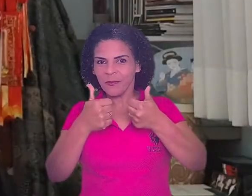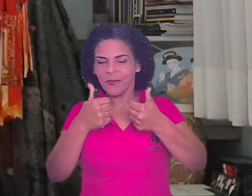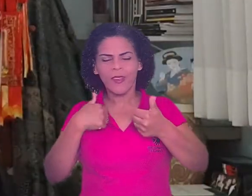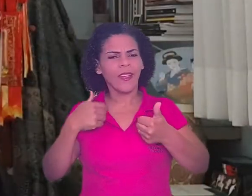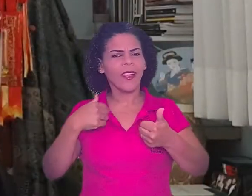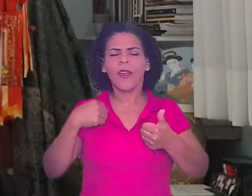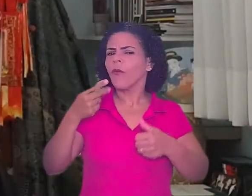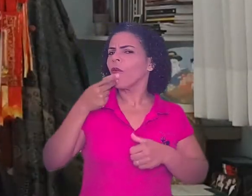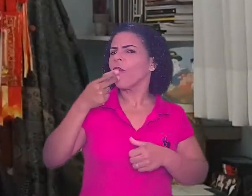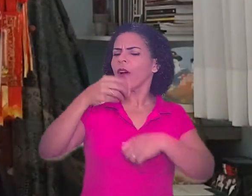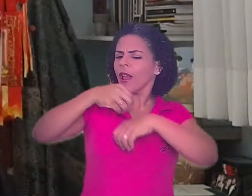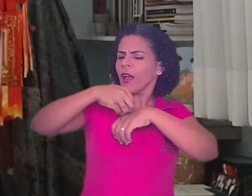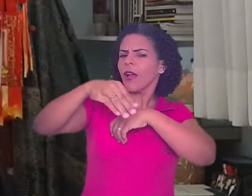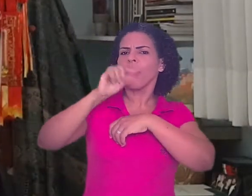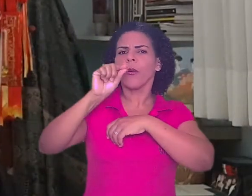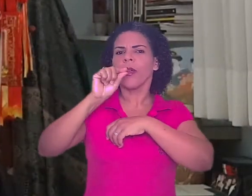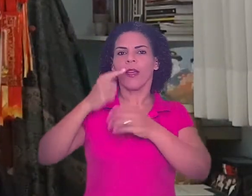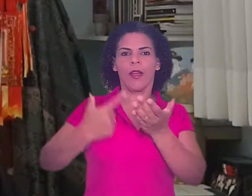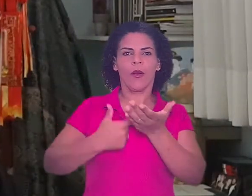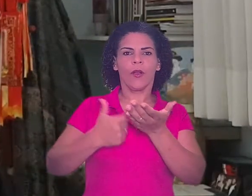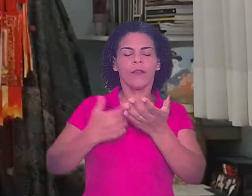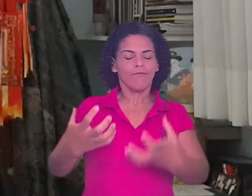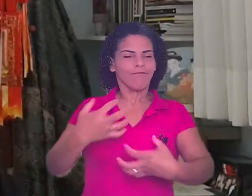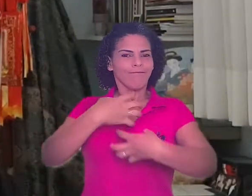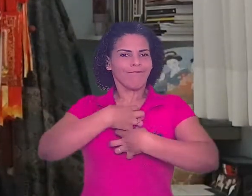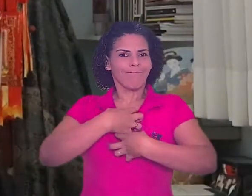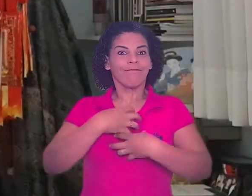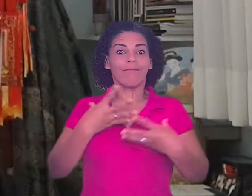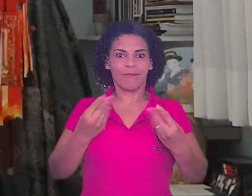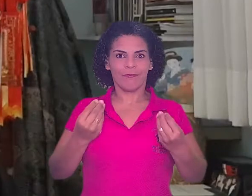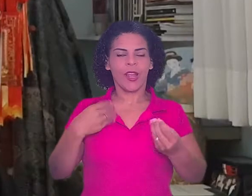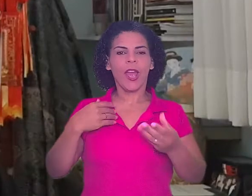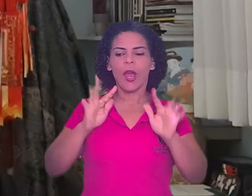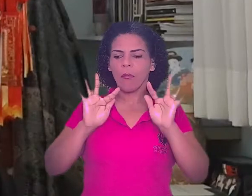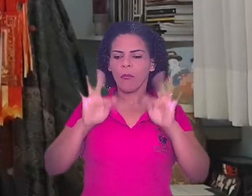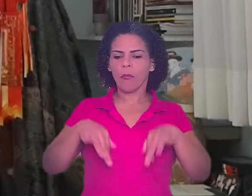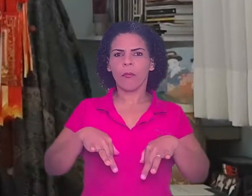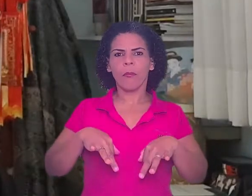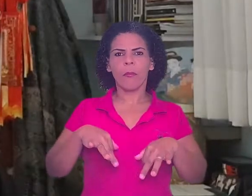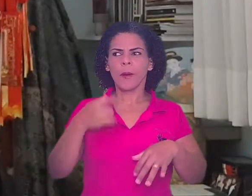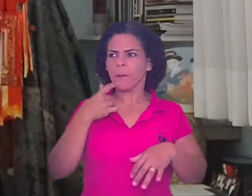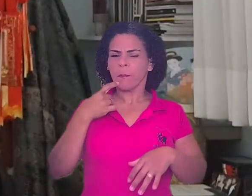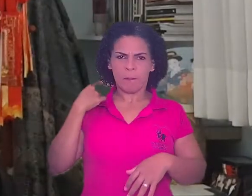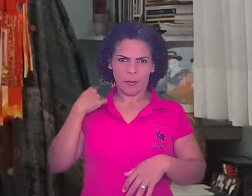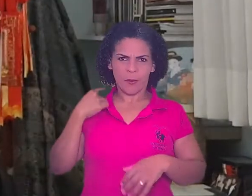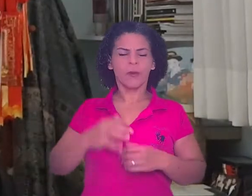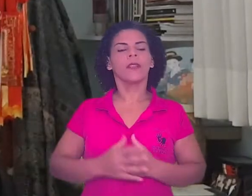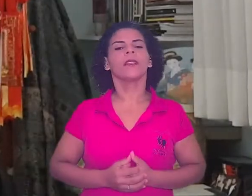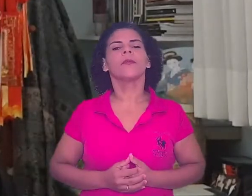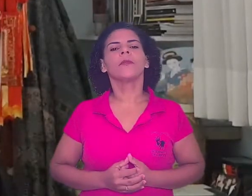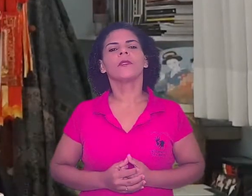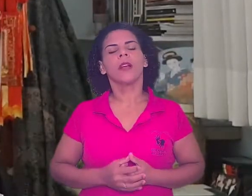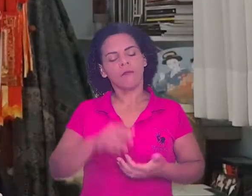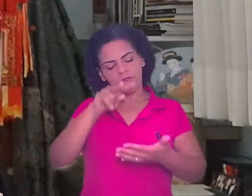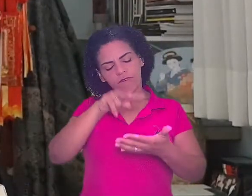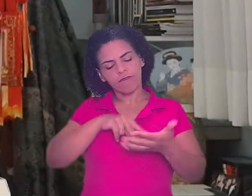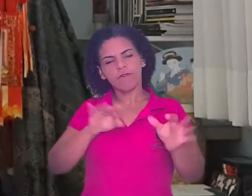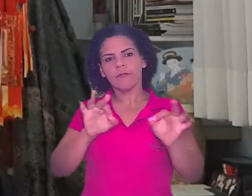tudo bem? Eu vou falar de um livro que me impactou bastante. Eu terminei de ler esse livro esses